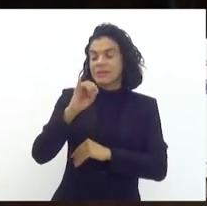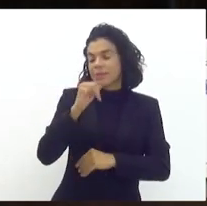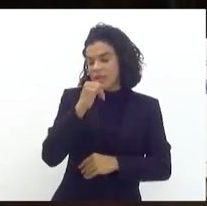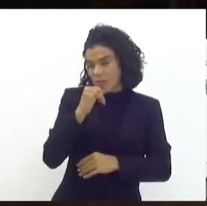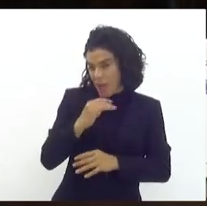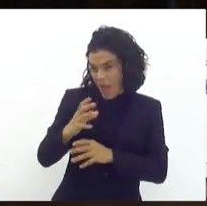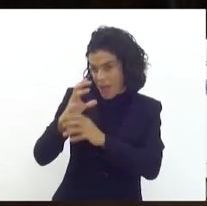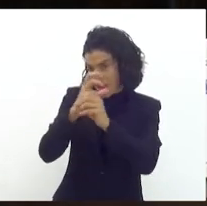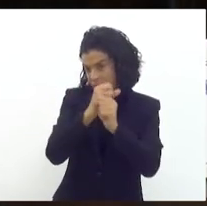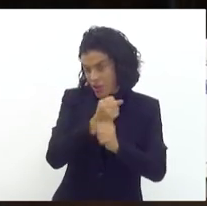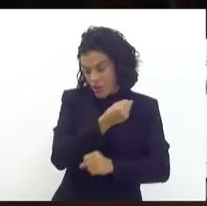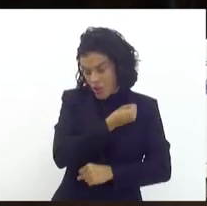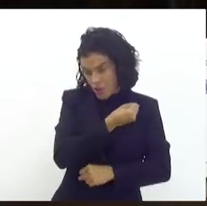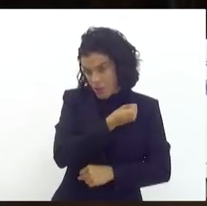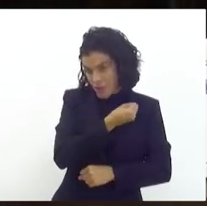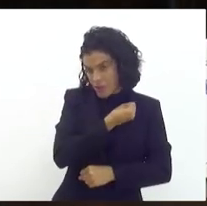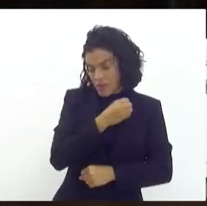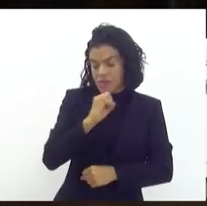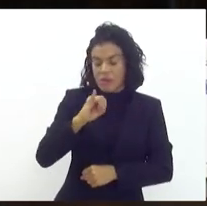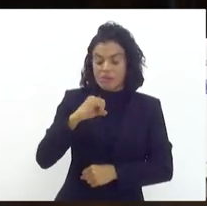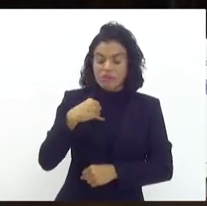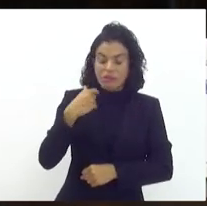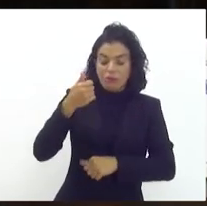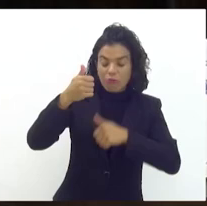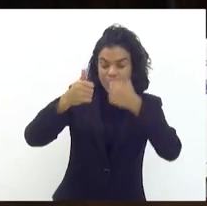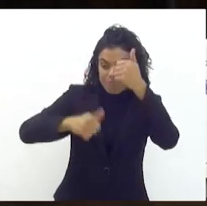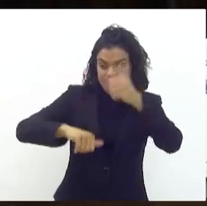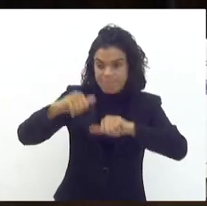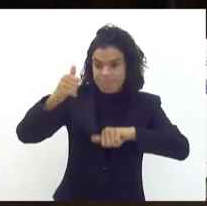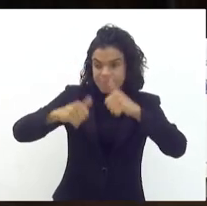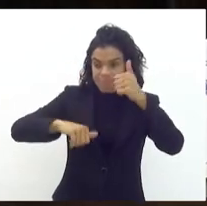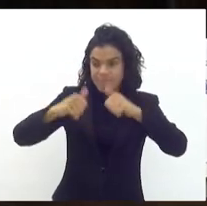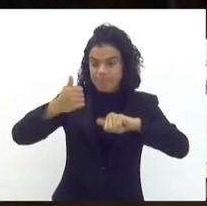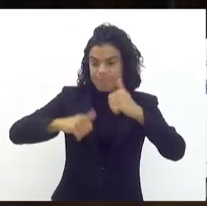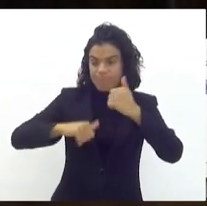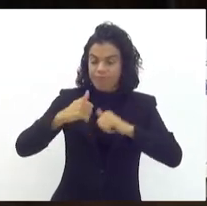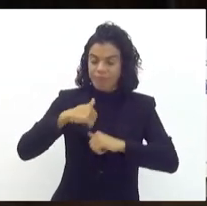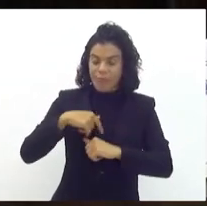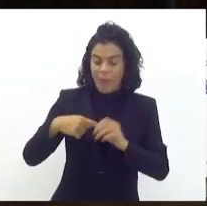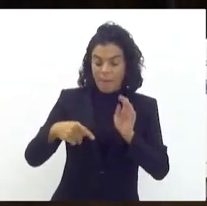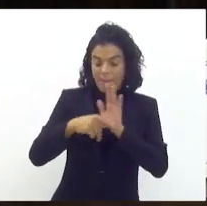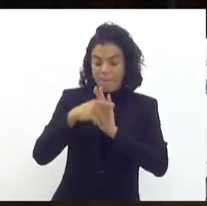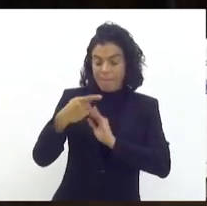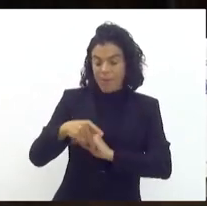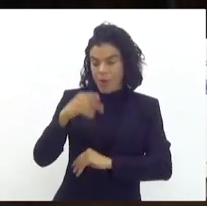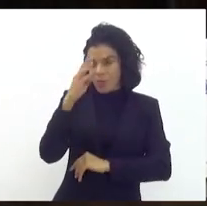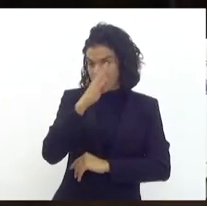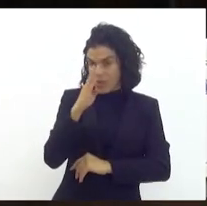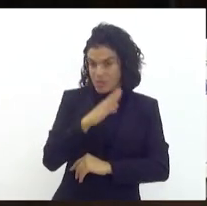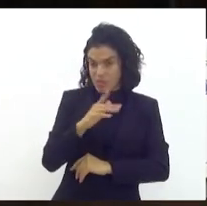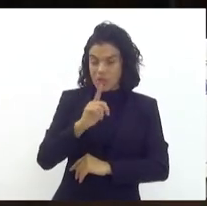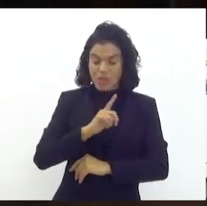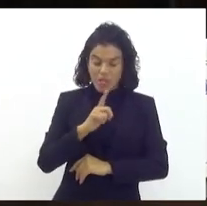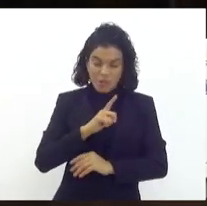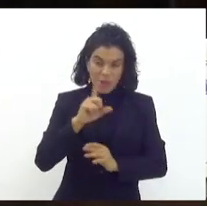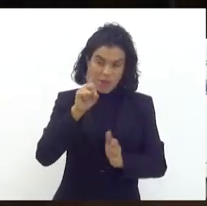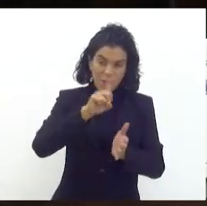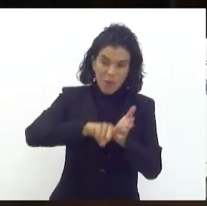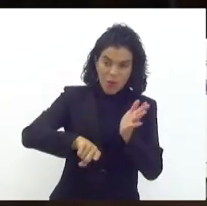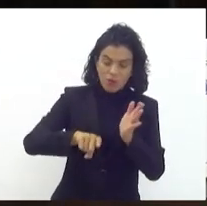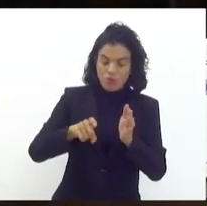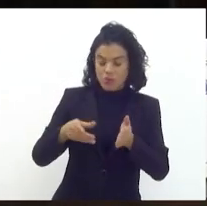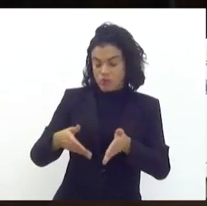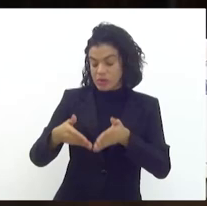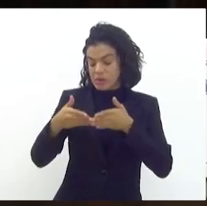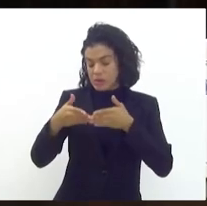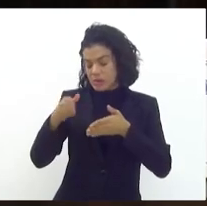exemplo de rendimentos não tributáveis no Brasil e aqueles isentos também são que